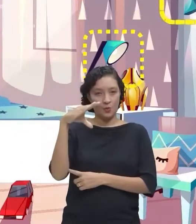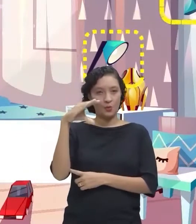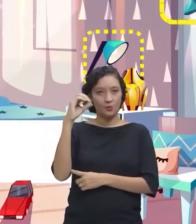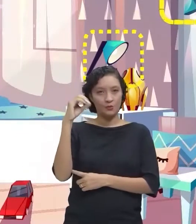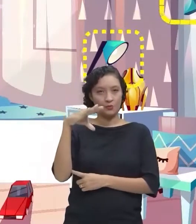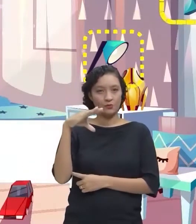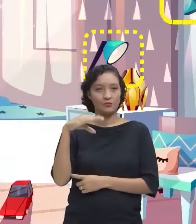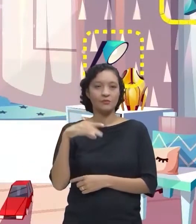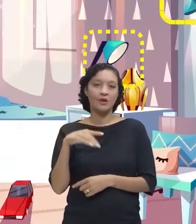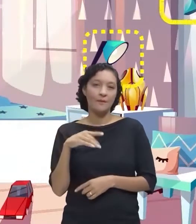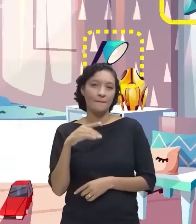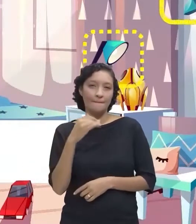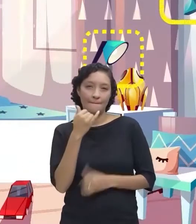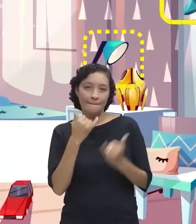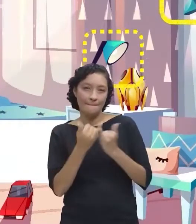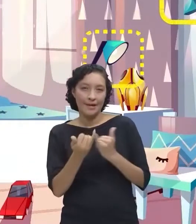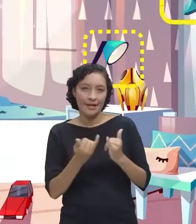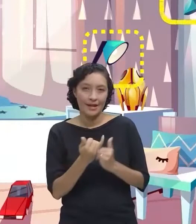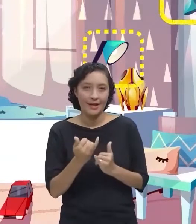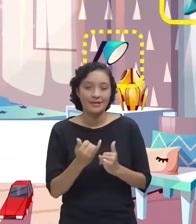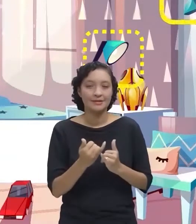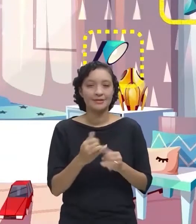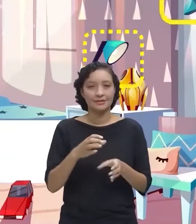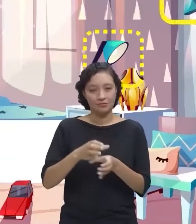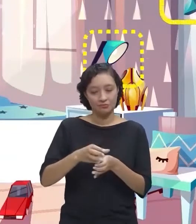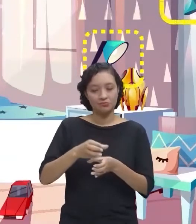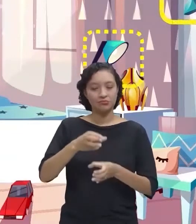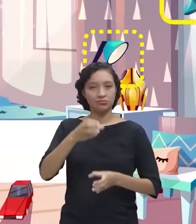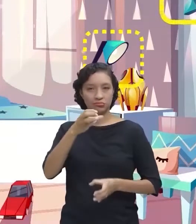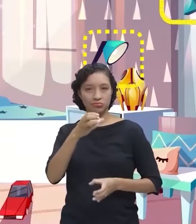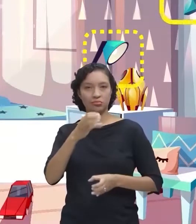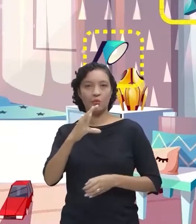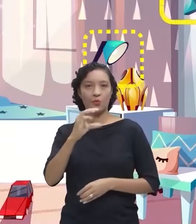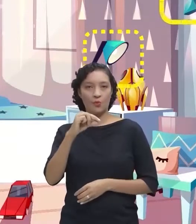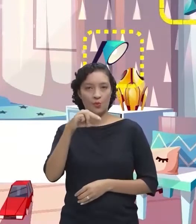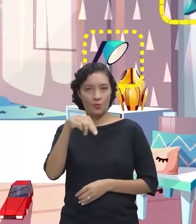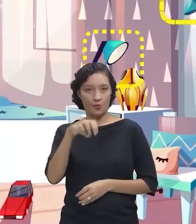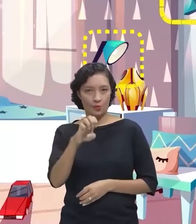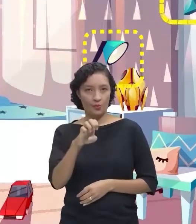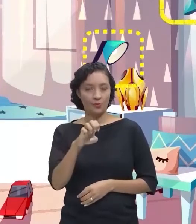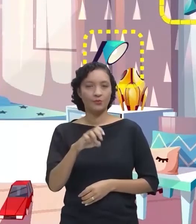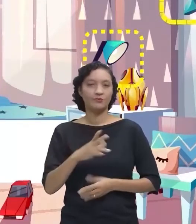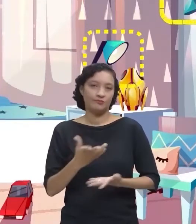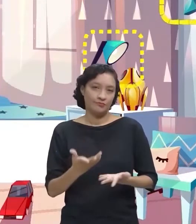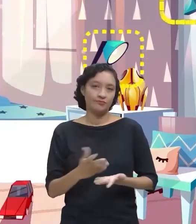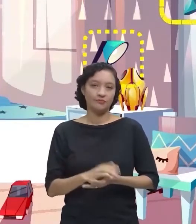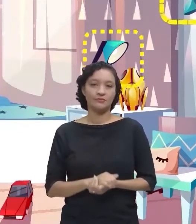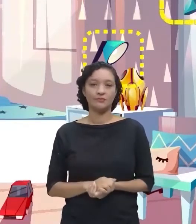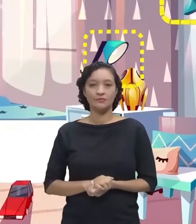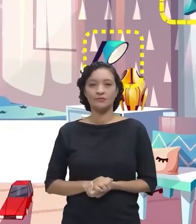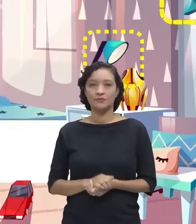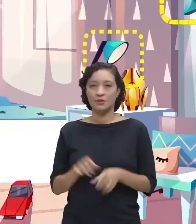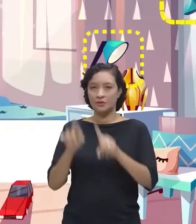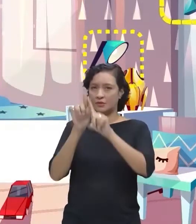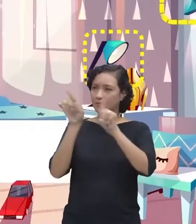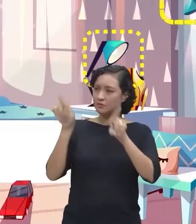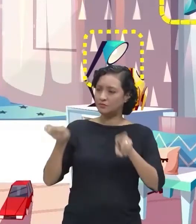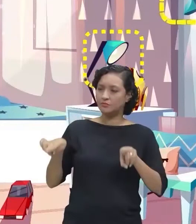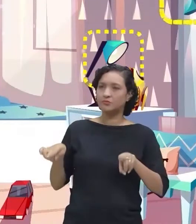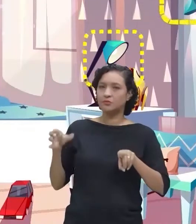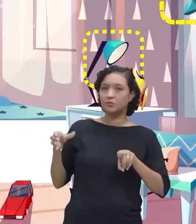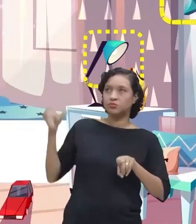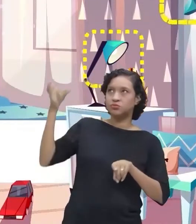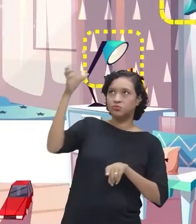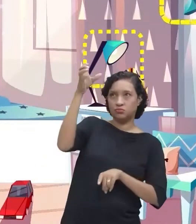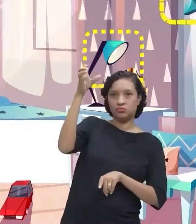parede, tipo uma lanterna. Também tem forma de cone. Tem em cima da estante. Olha ali